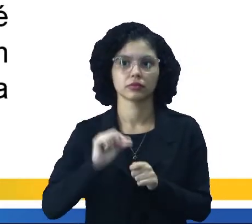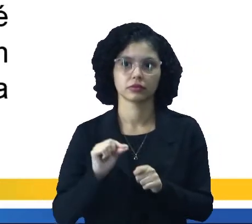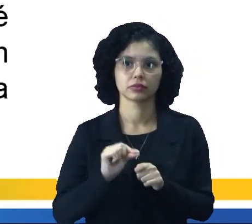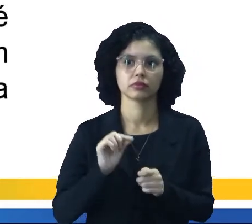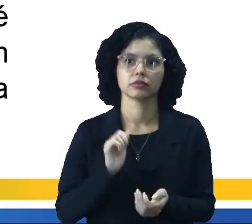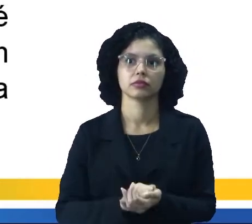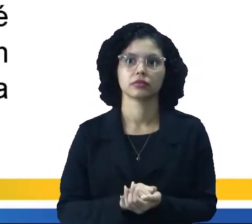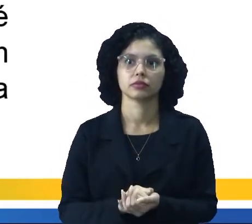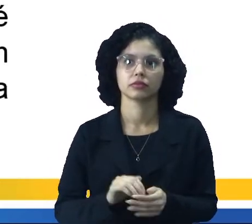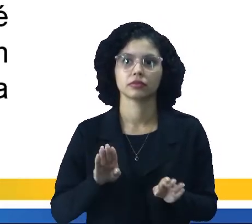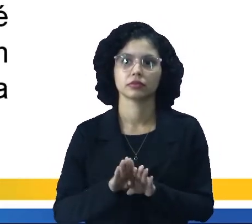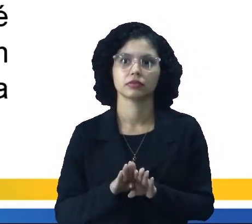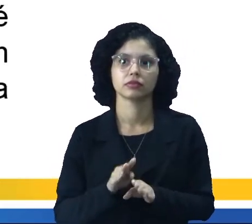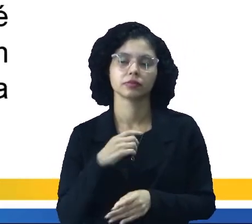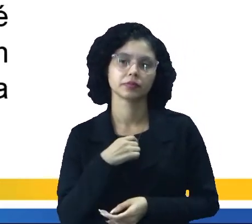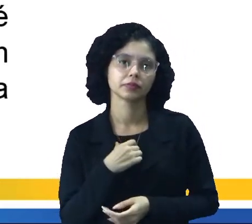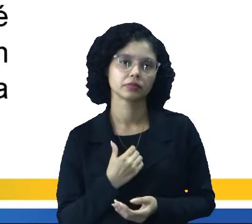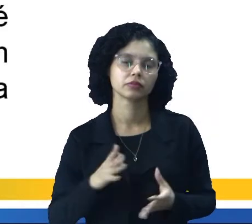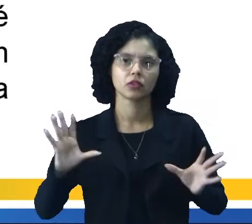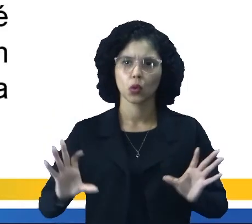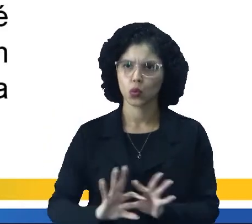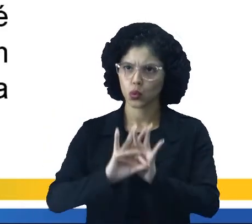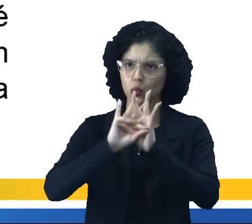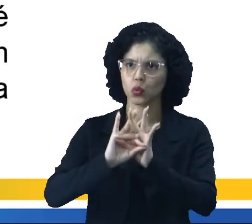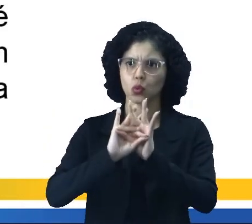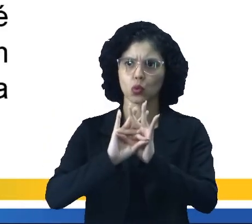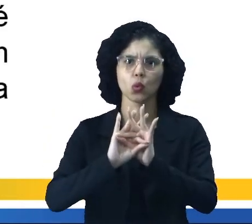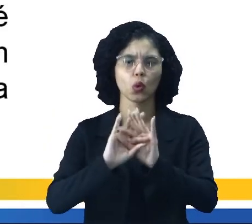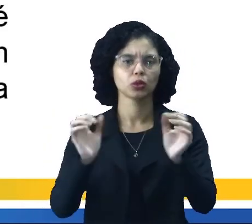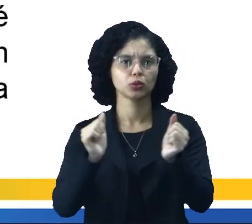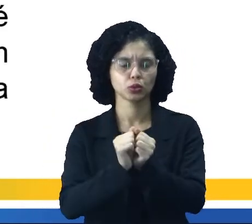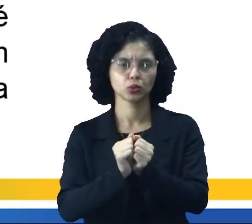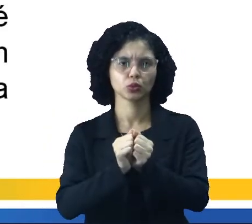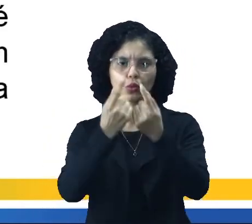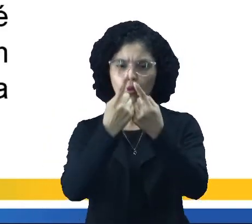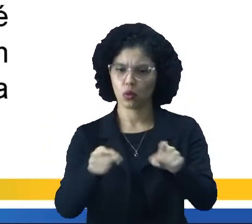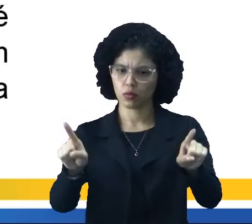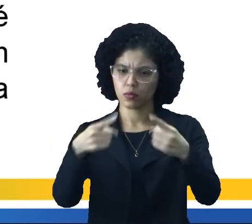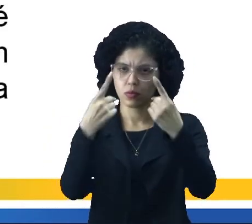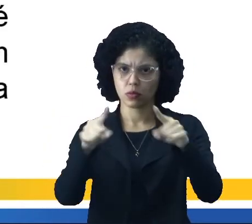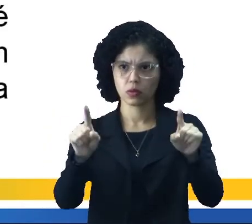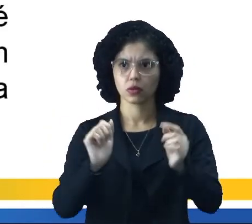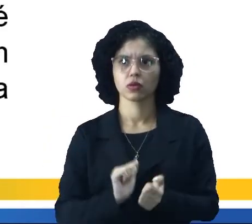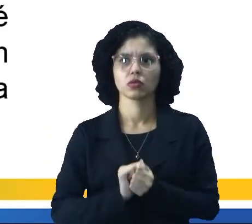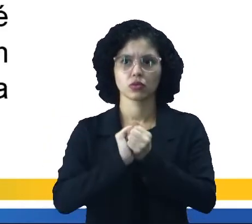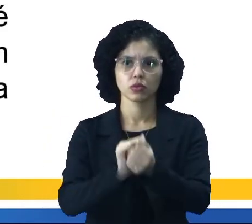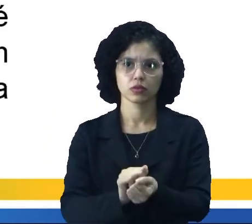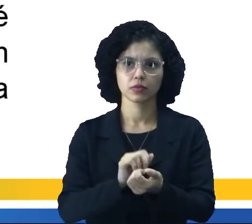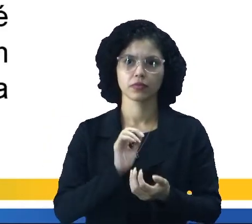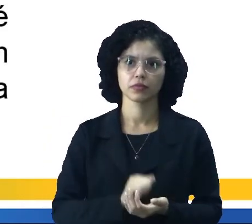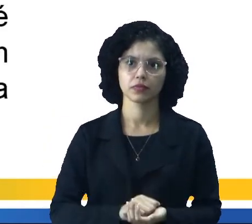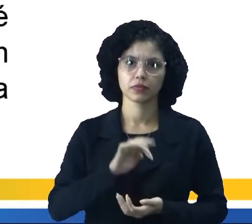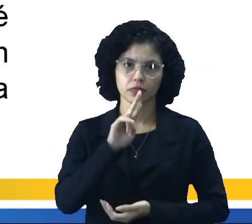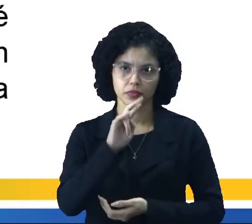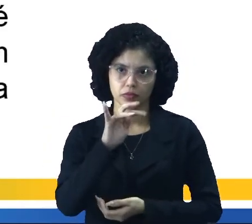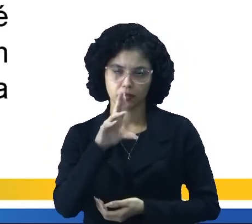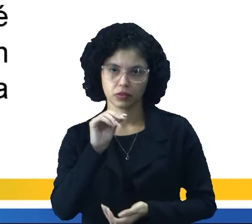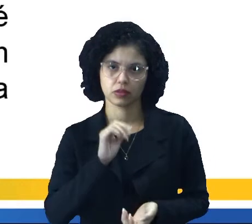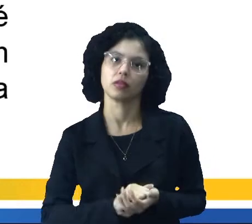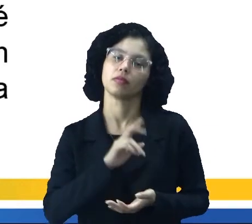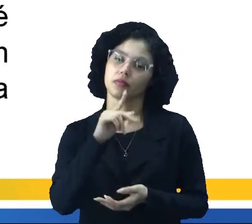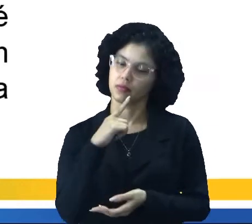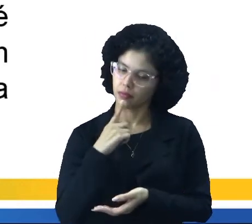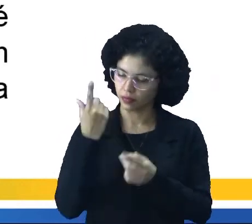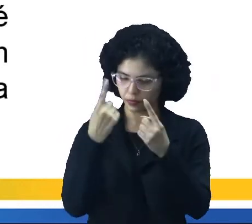é realizada em sincronia com música. Por isso que é rítmica, porque vem desse sinônimo de ritmo, né? A gente vai